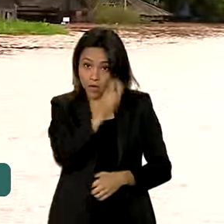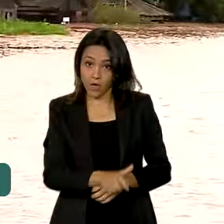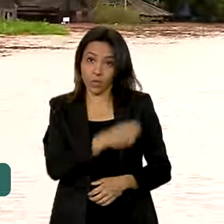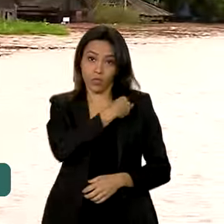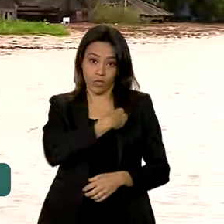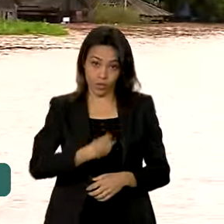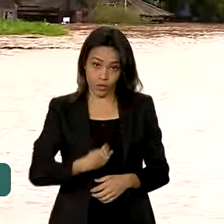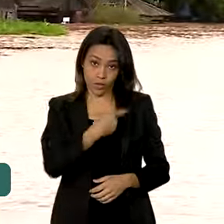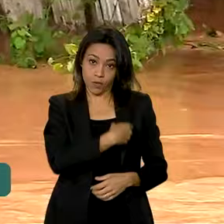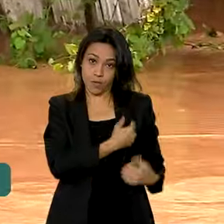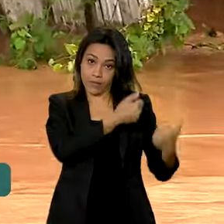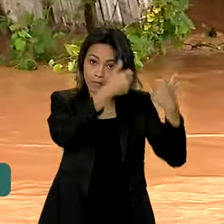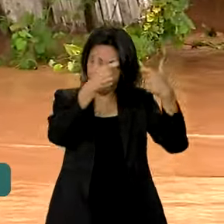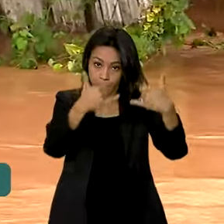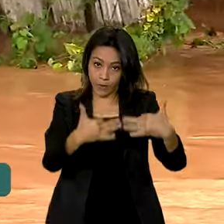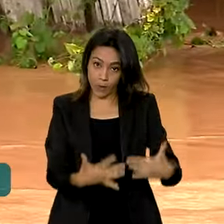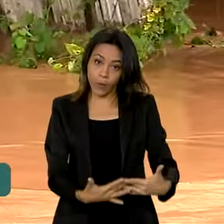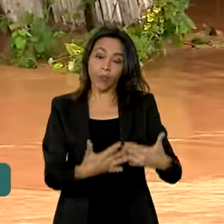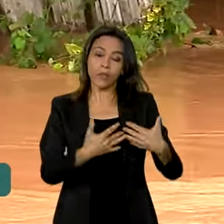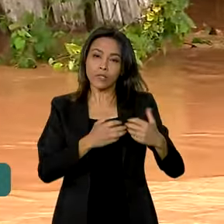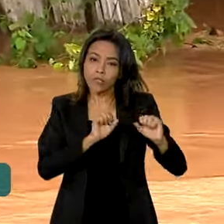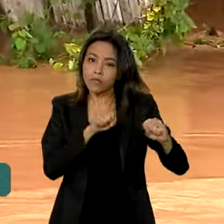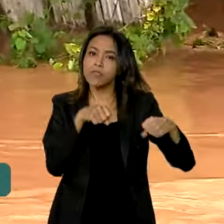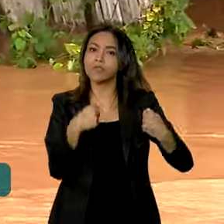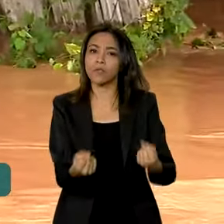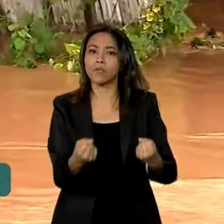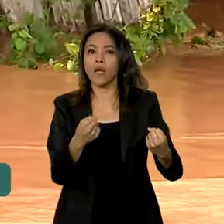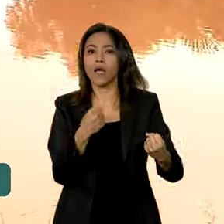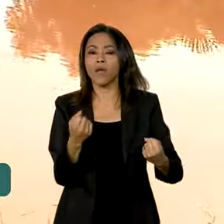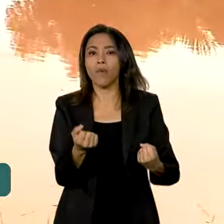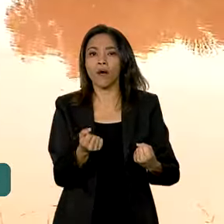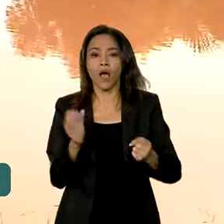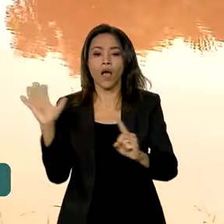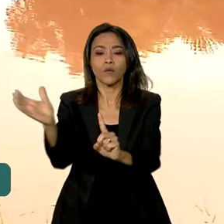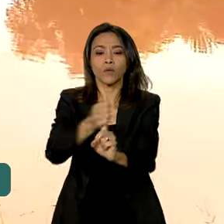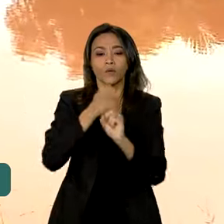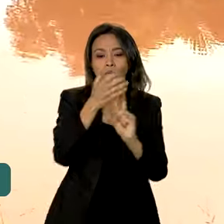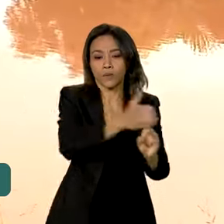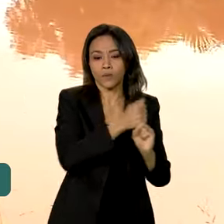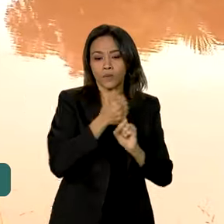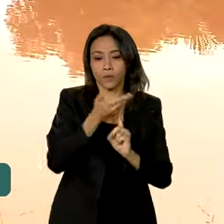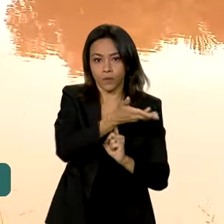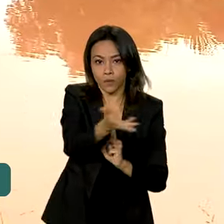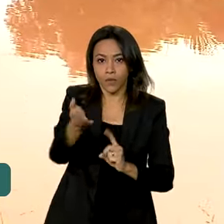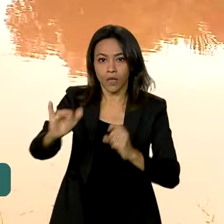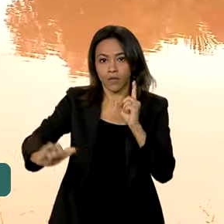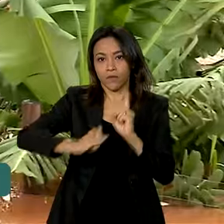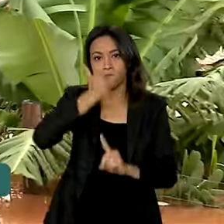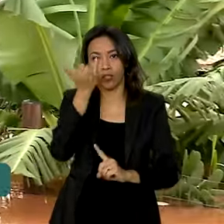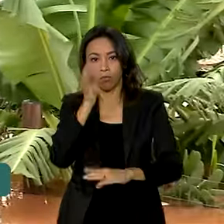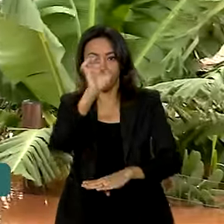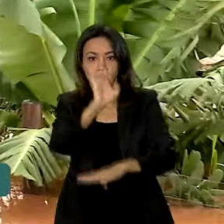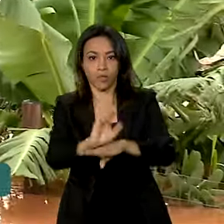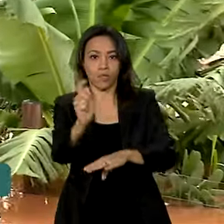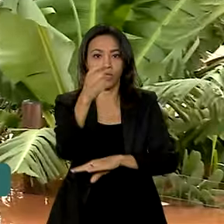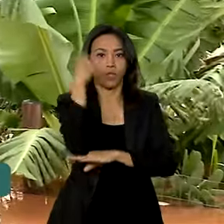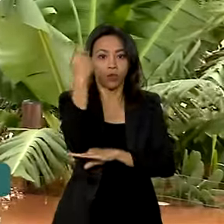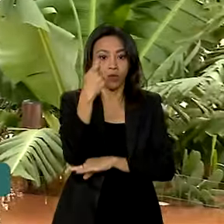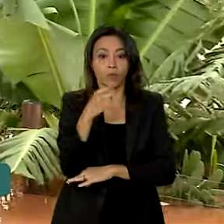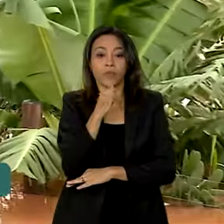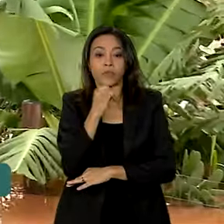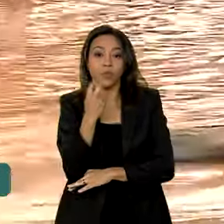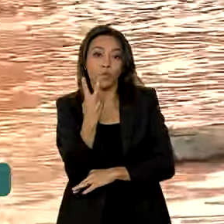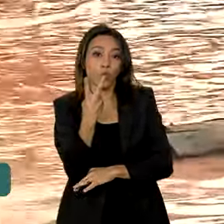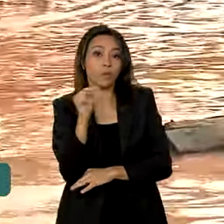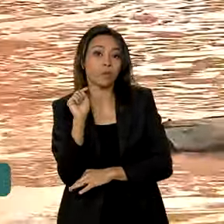Cidades destacou esforços para socorrer as vítimas do Rio Grande do Sul, como as 2.000